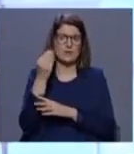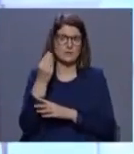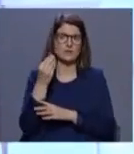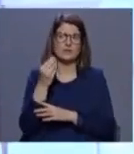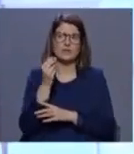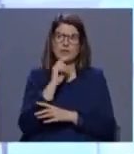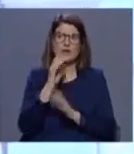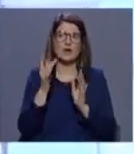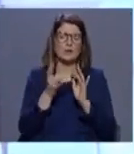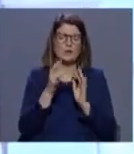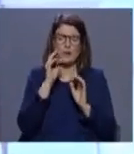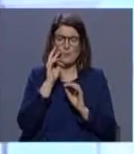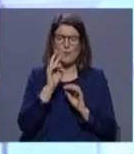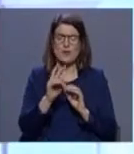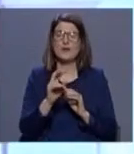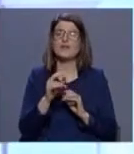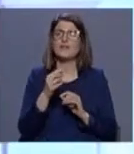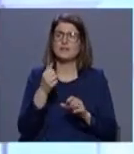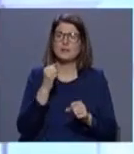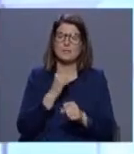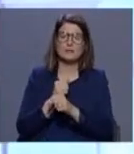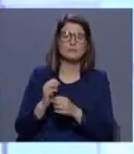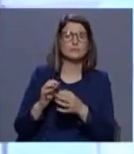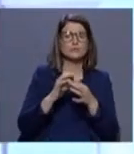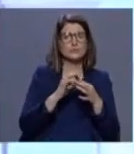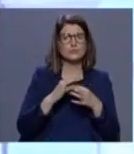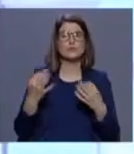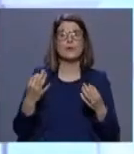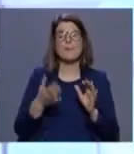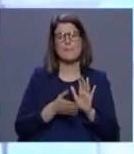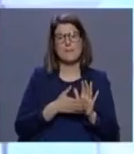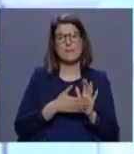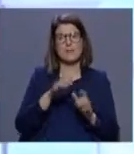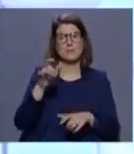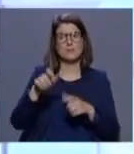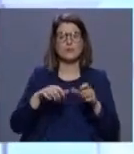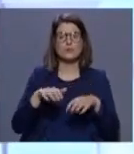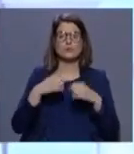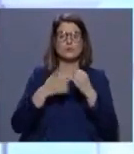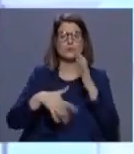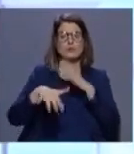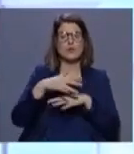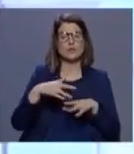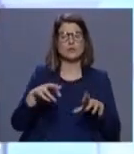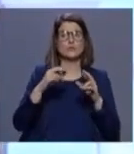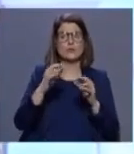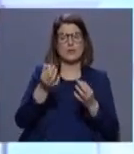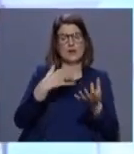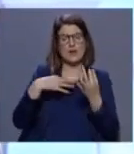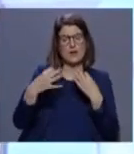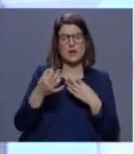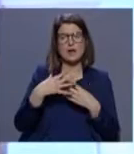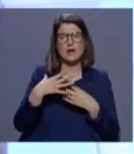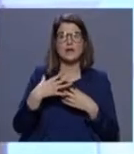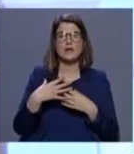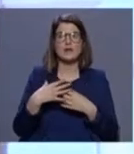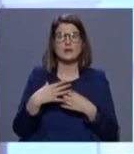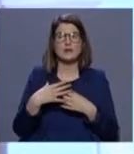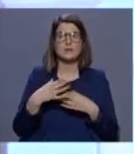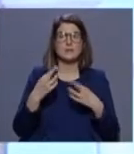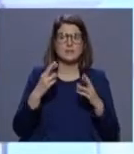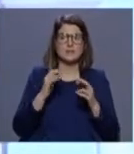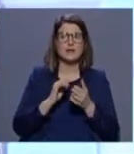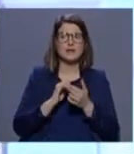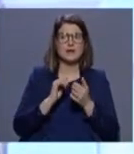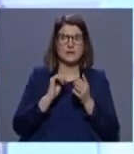pode contatar. Portanto, é um trabalho conjunto e é o sinal de que a sociedade, oxalá que tenhamos esse feedback também da parte do público, tem que se